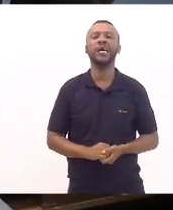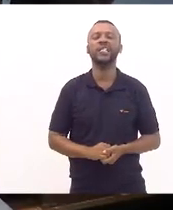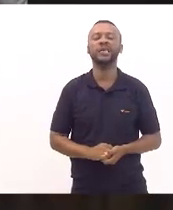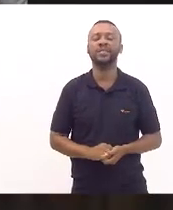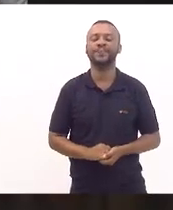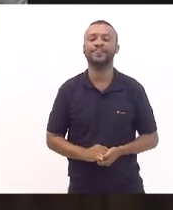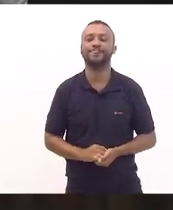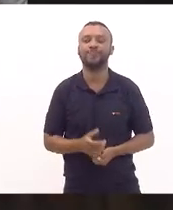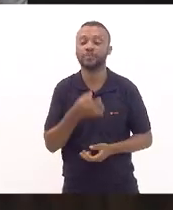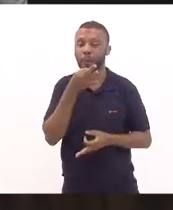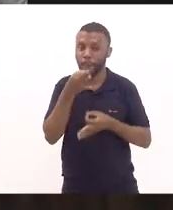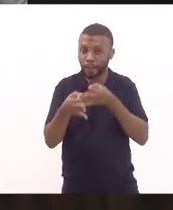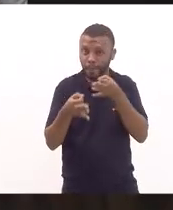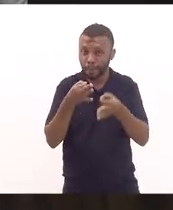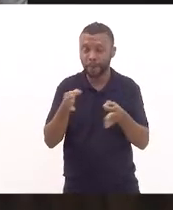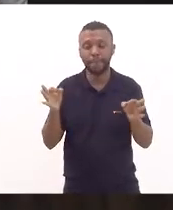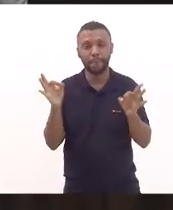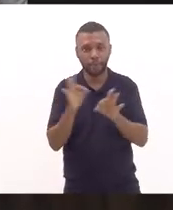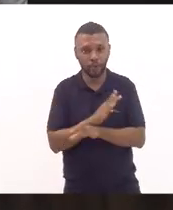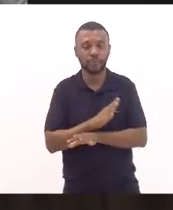Com os pareceres emitidos,